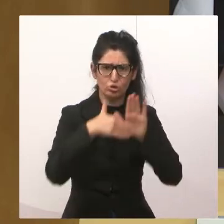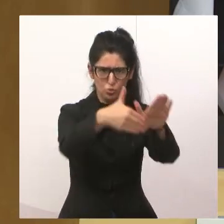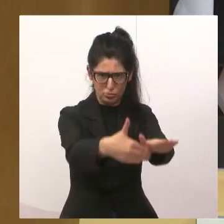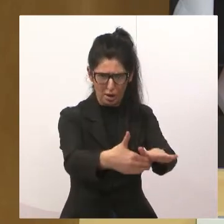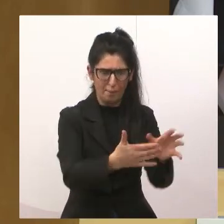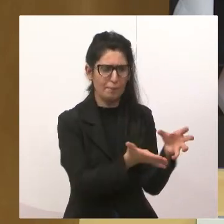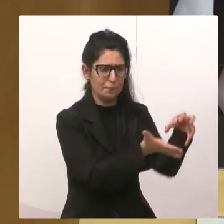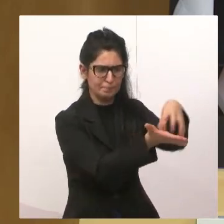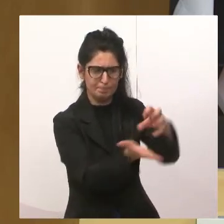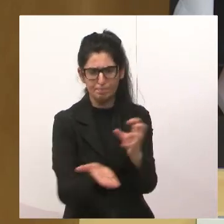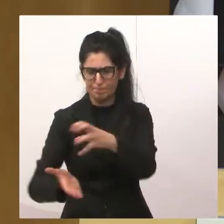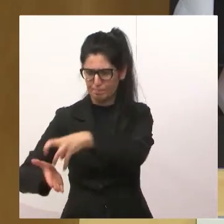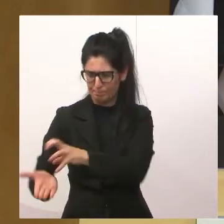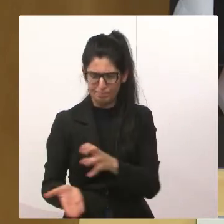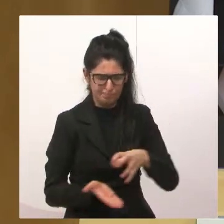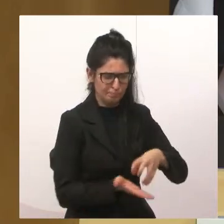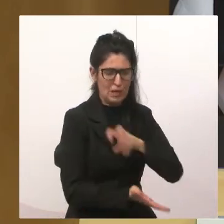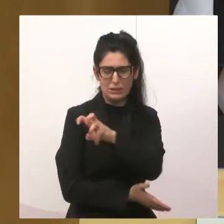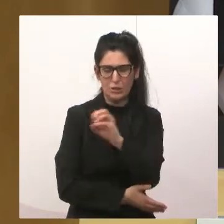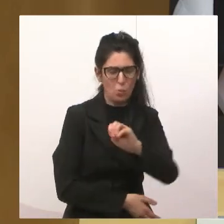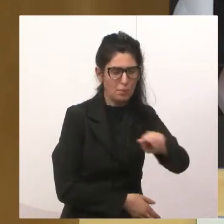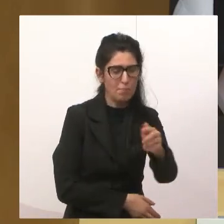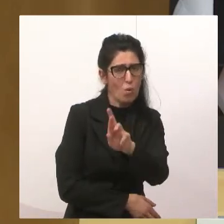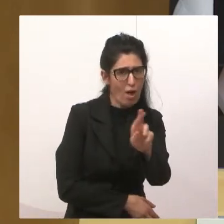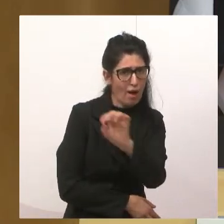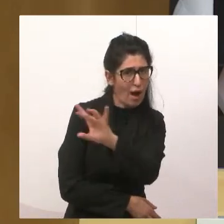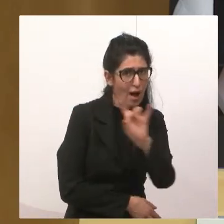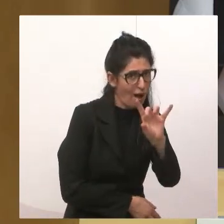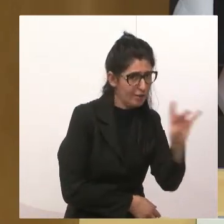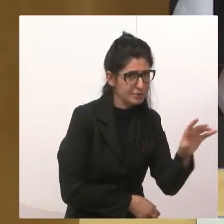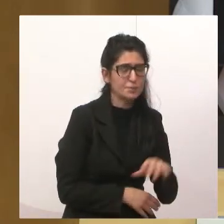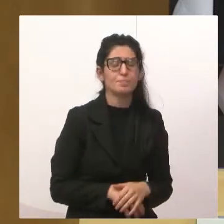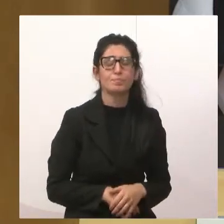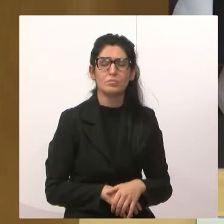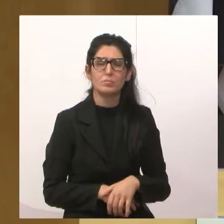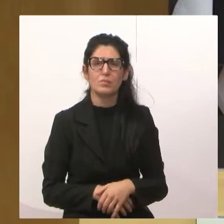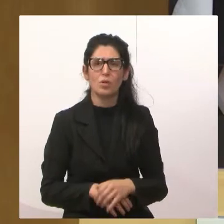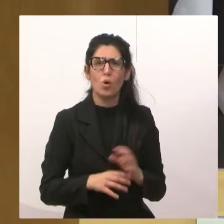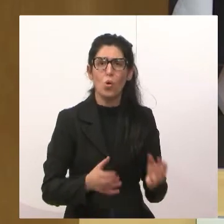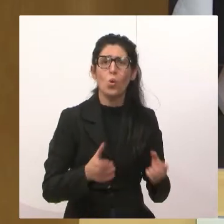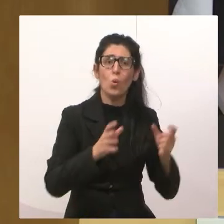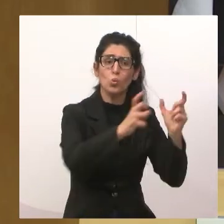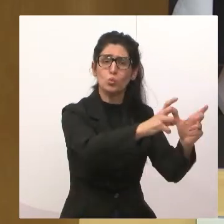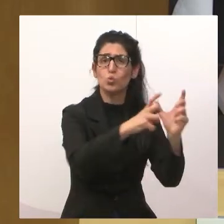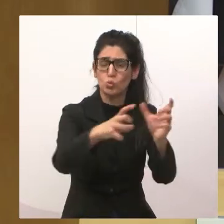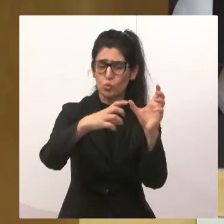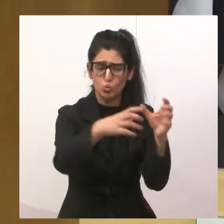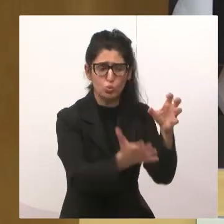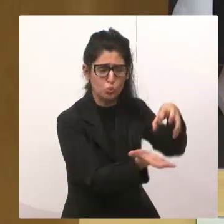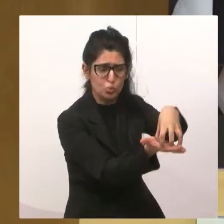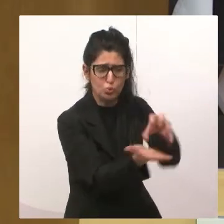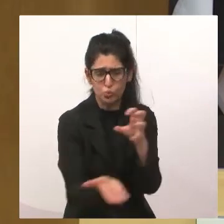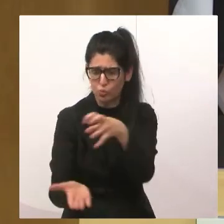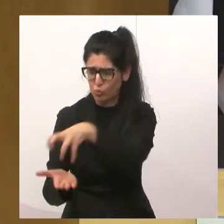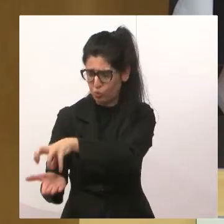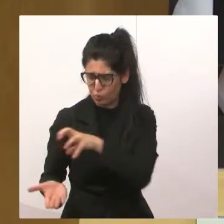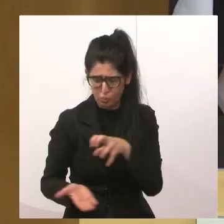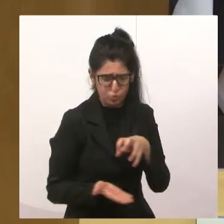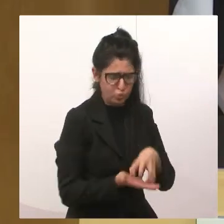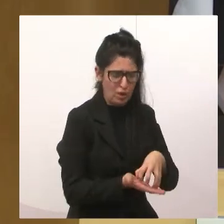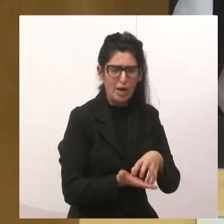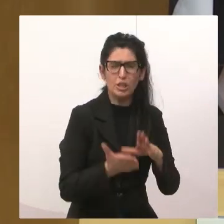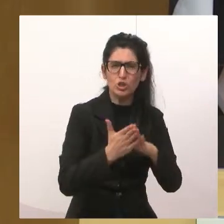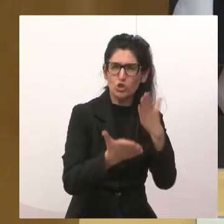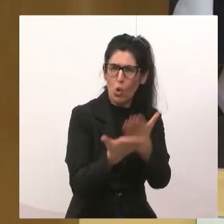eu disse, são entidades que cumprem um papel relevante e fundamental na nossa cidade, no que